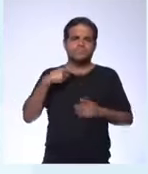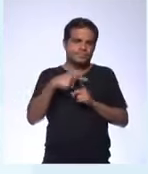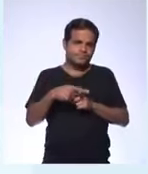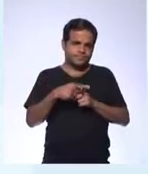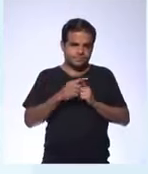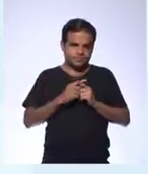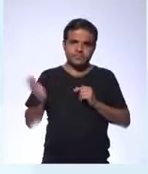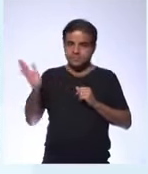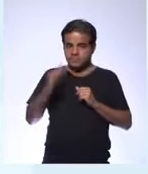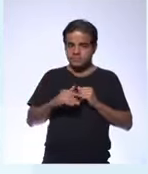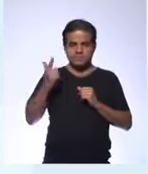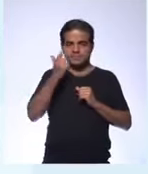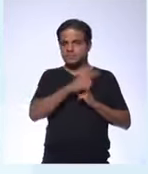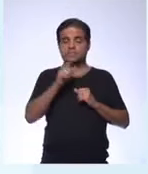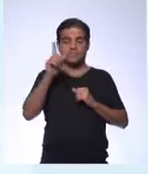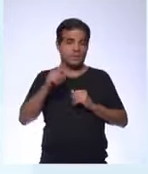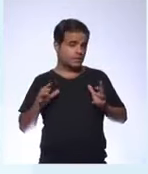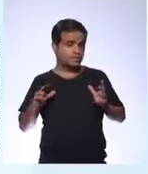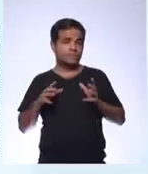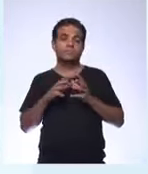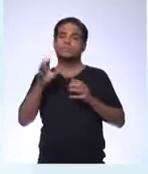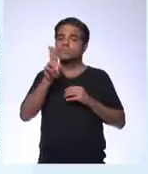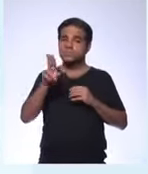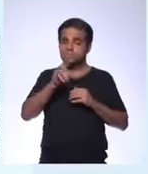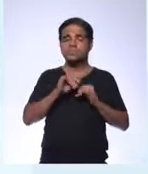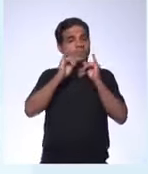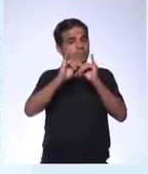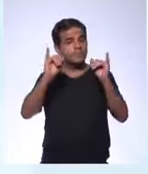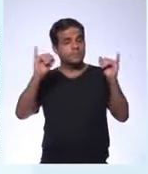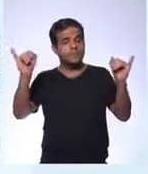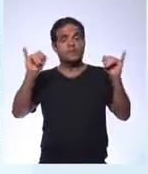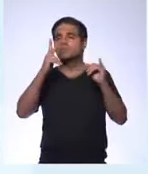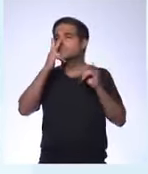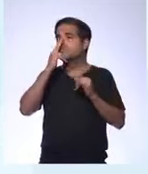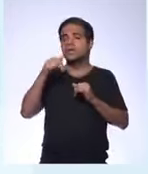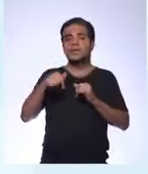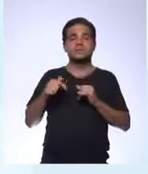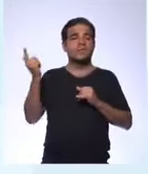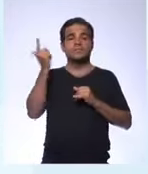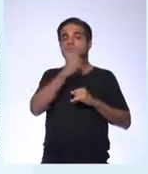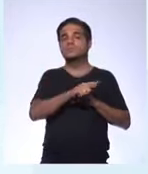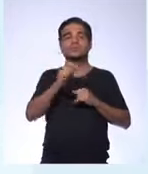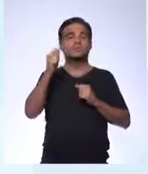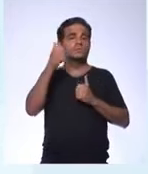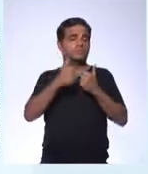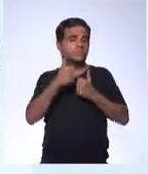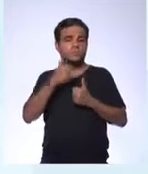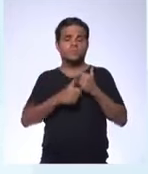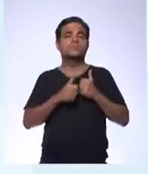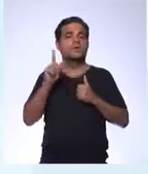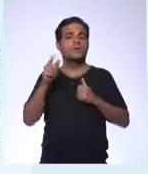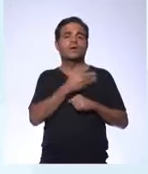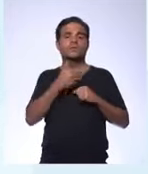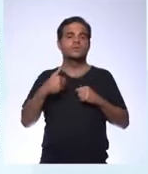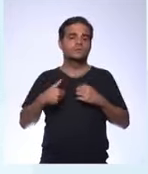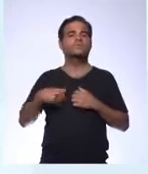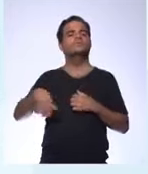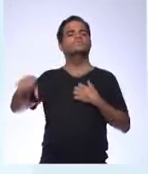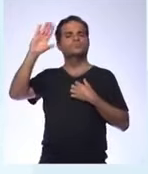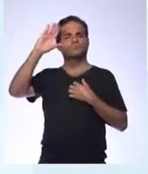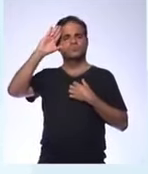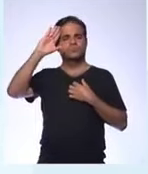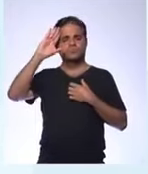uma conquista que era utilizado como propaganda, como se a conquista do futebol fosse também uma conquista do governo dos